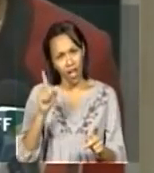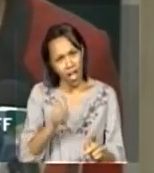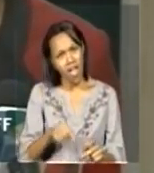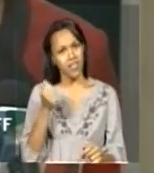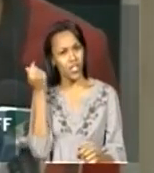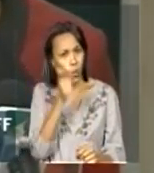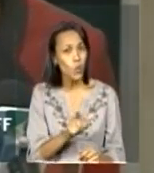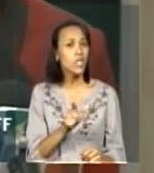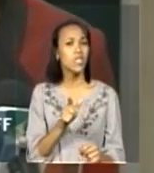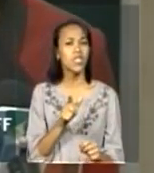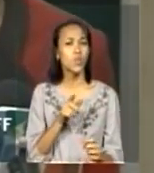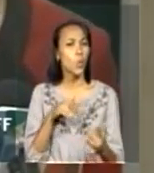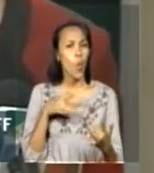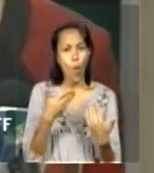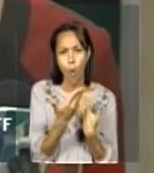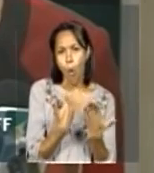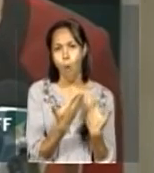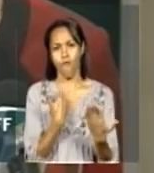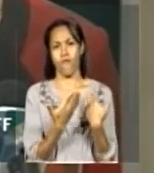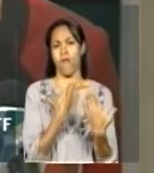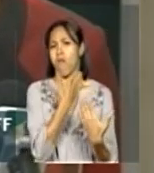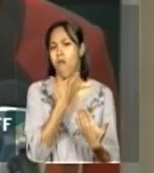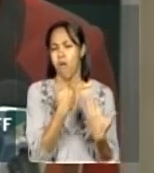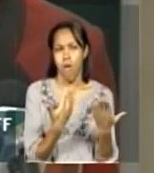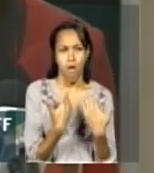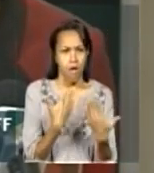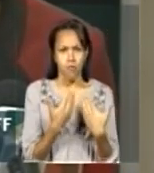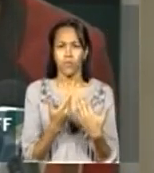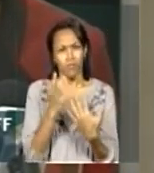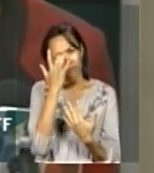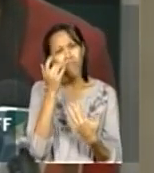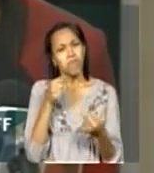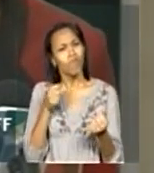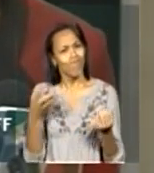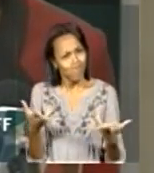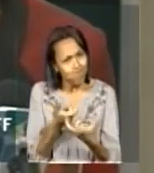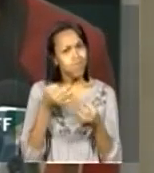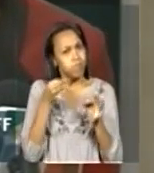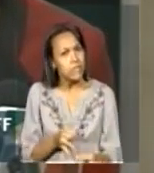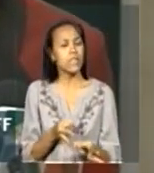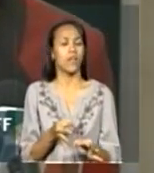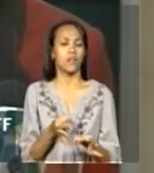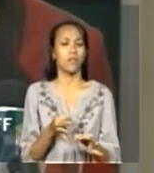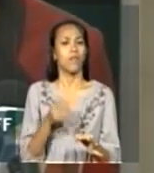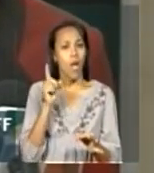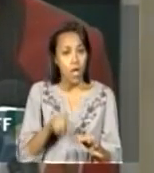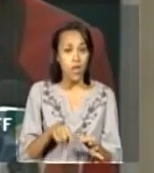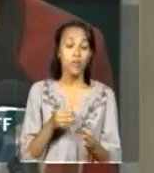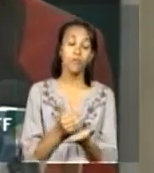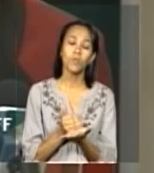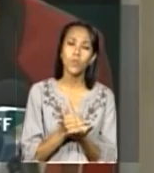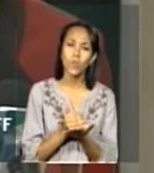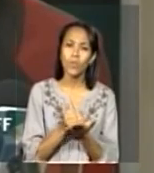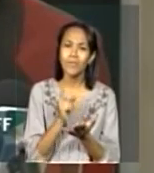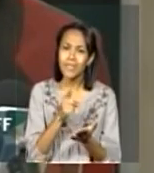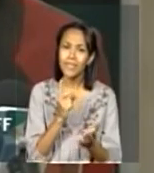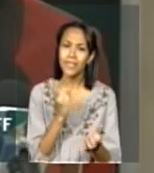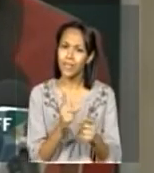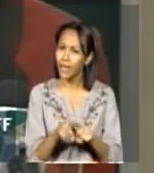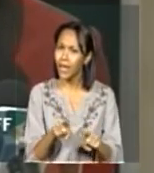obtida por meios diplomáticos, mas por meio diplomáticos muito efetivos e a partir do de um